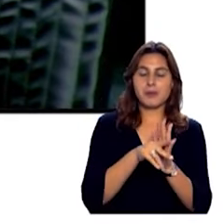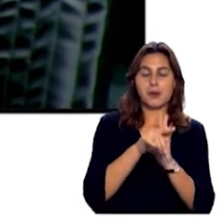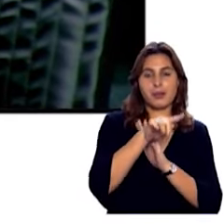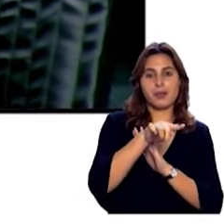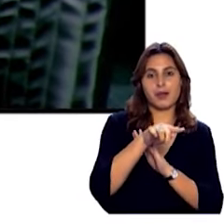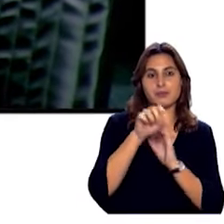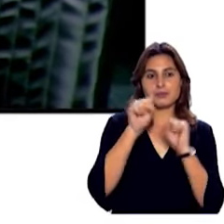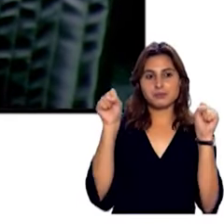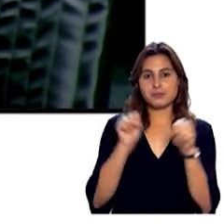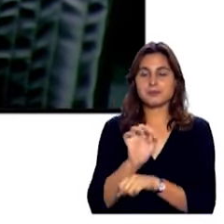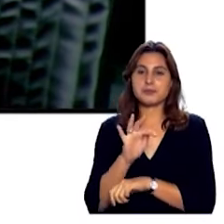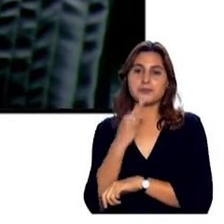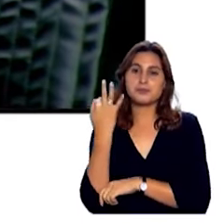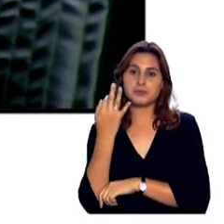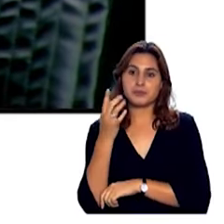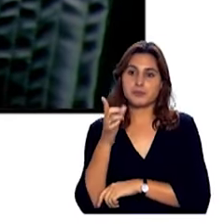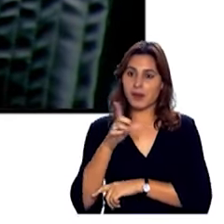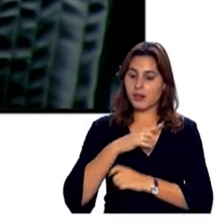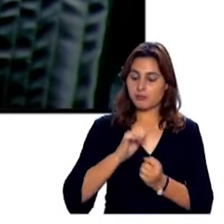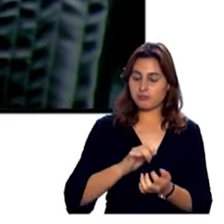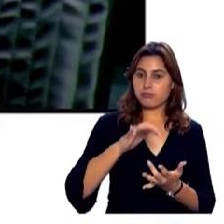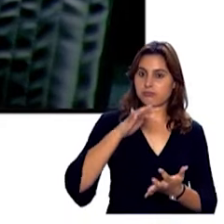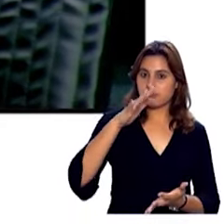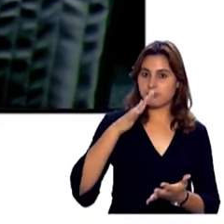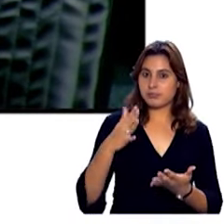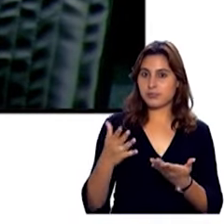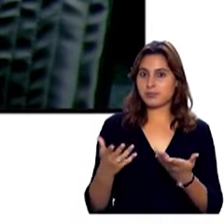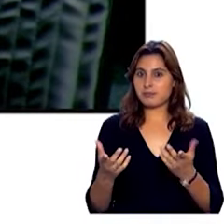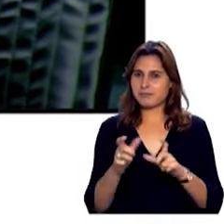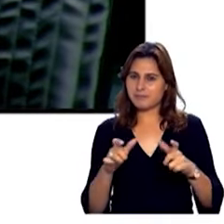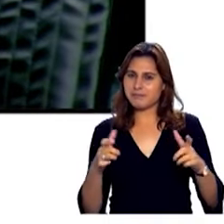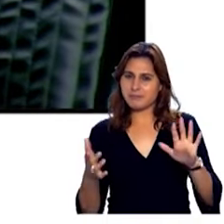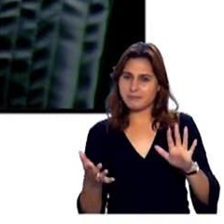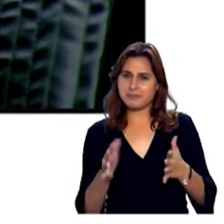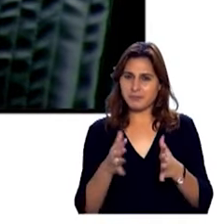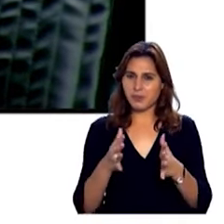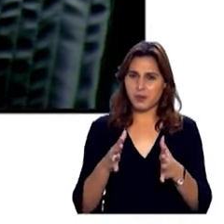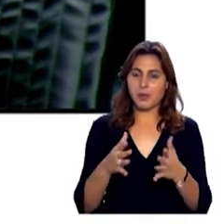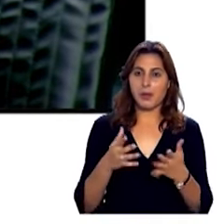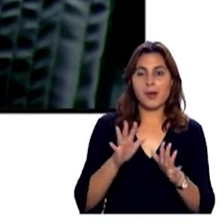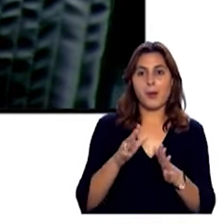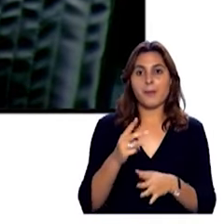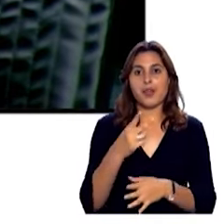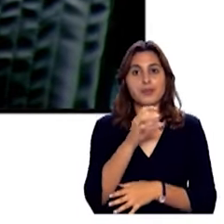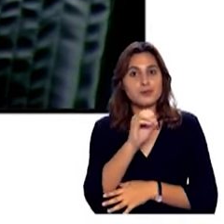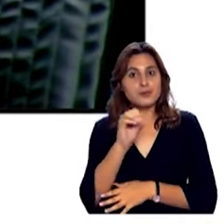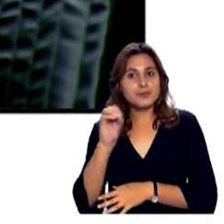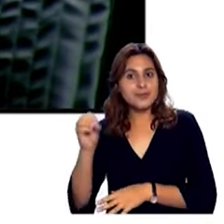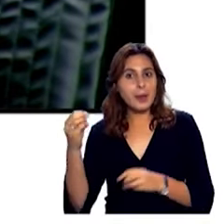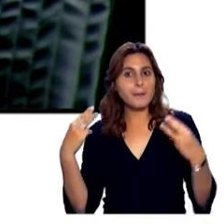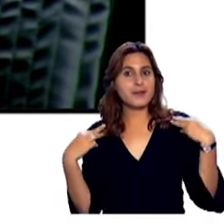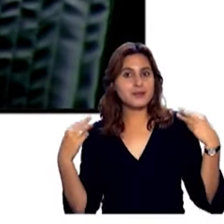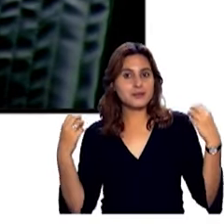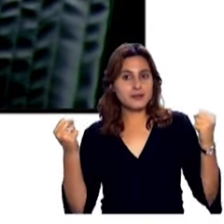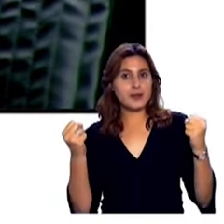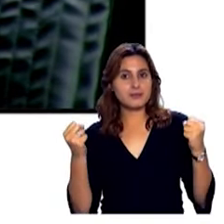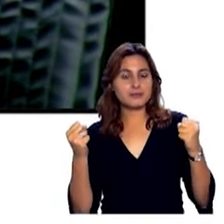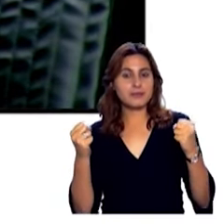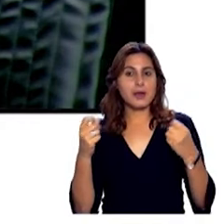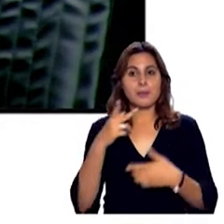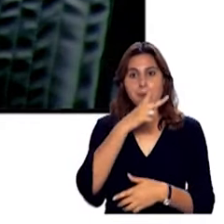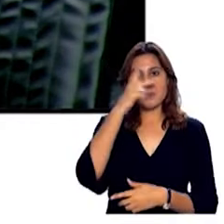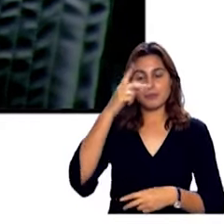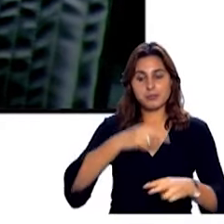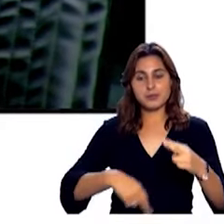razoavelmente grande de magistrados Então são 200 magistrados para uma população de mais ou menos 65 milhões de